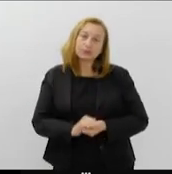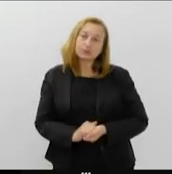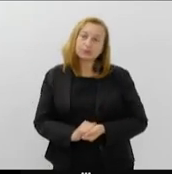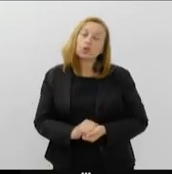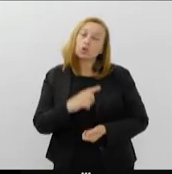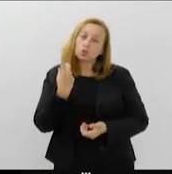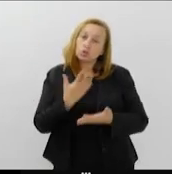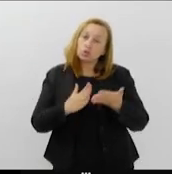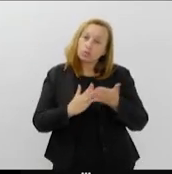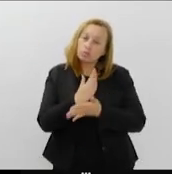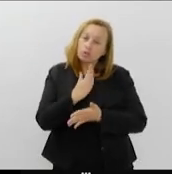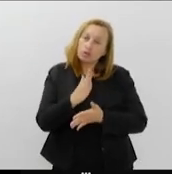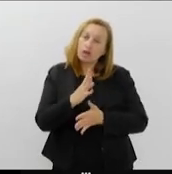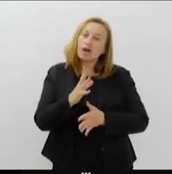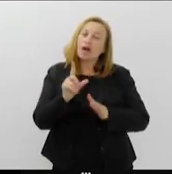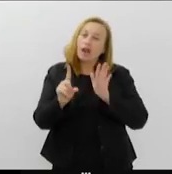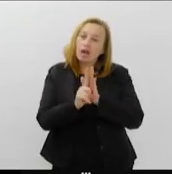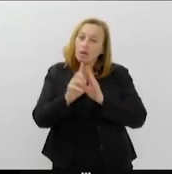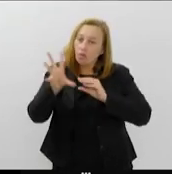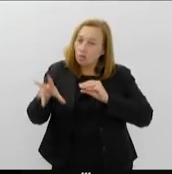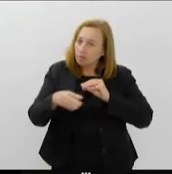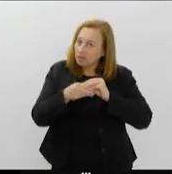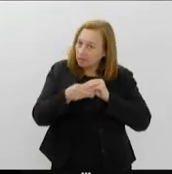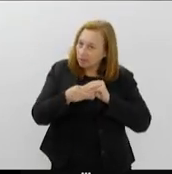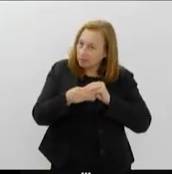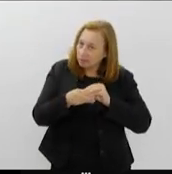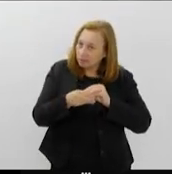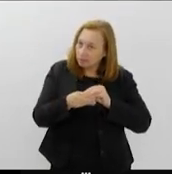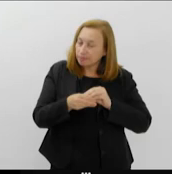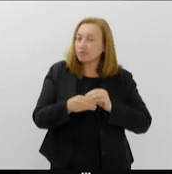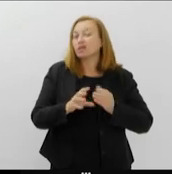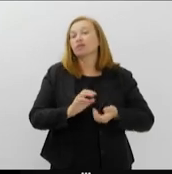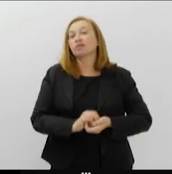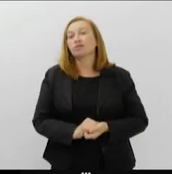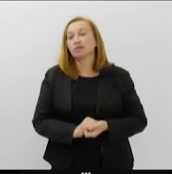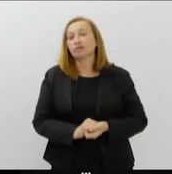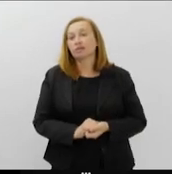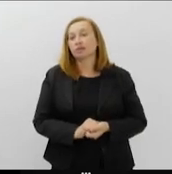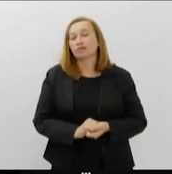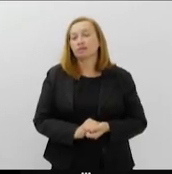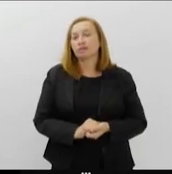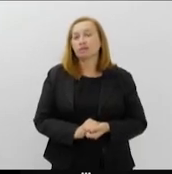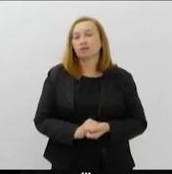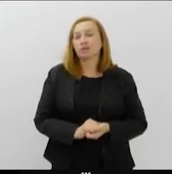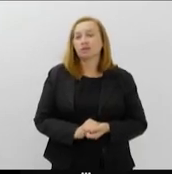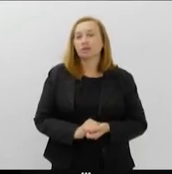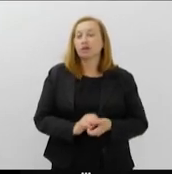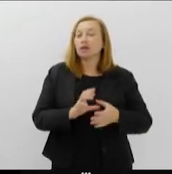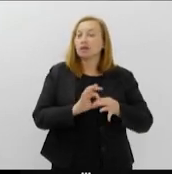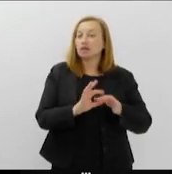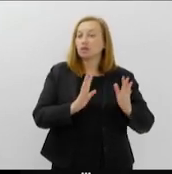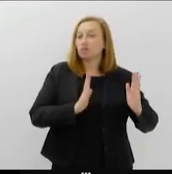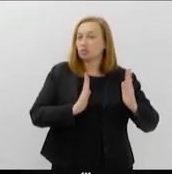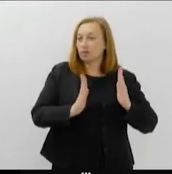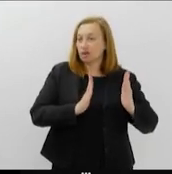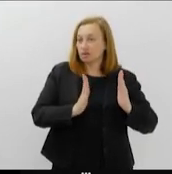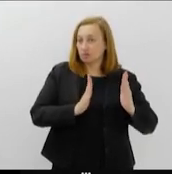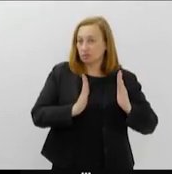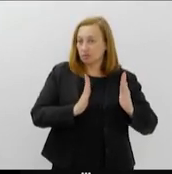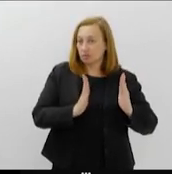Nós aprovamos a lei complementar, né, em que deixa o prazo prescricional.